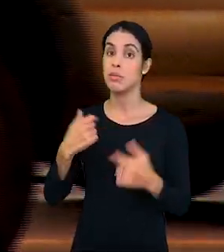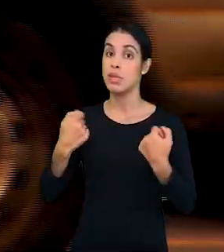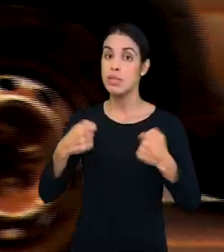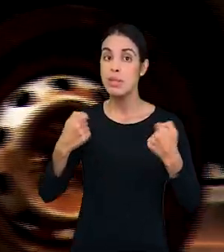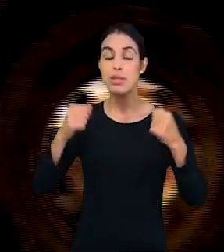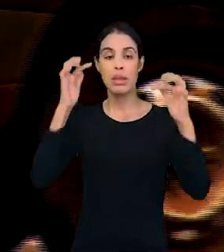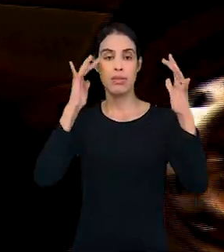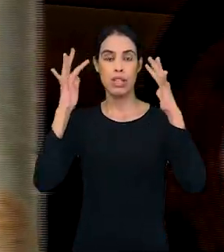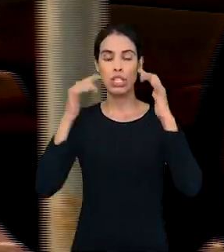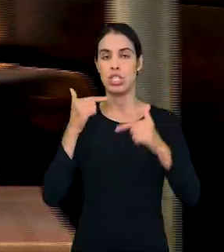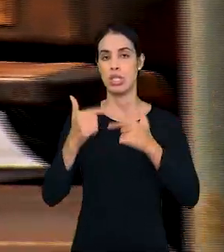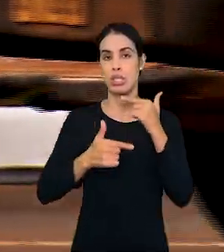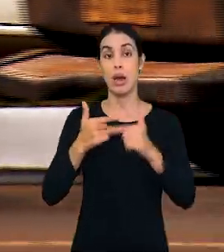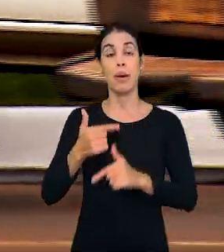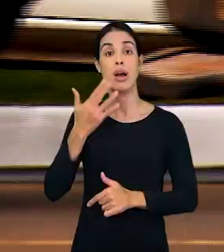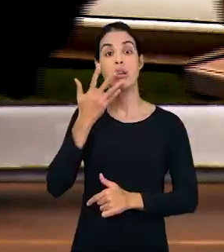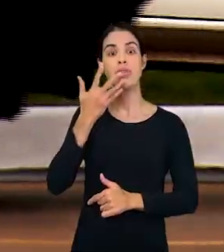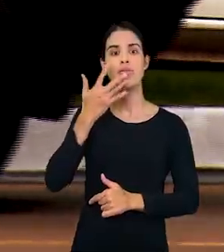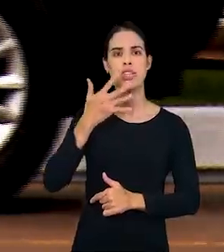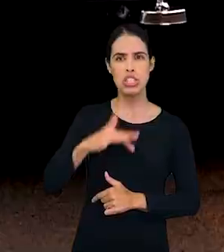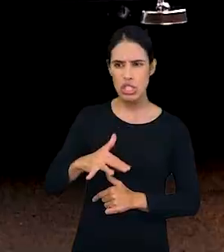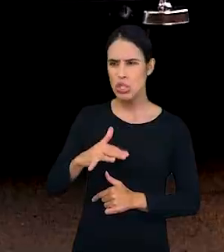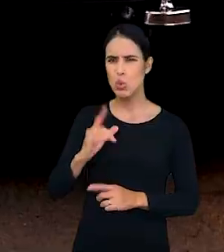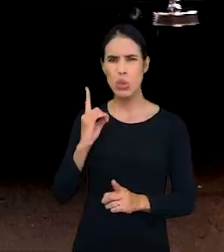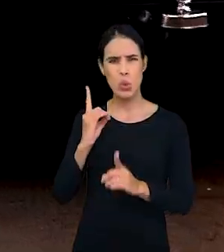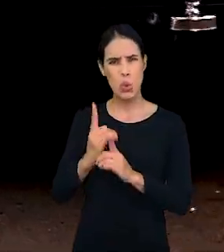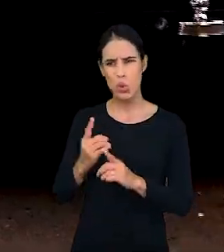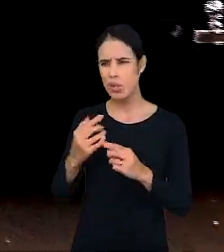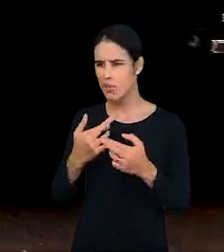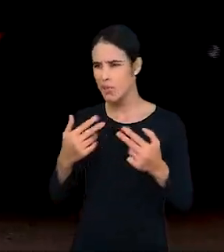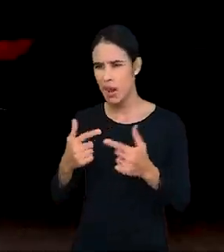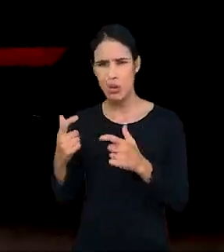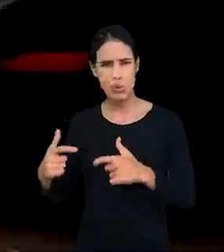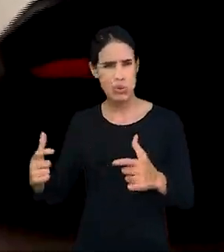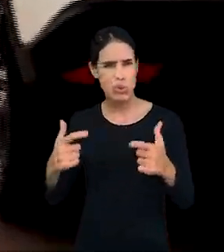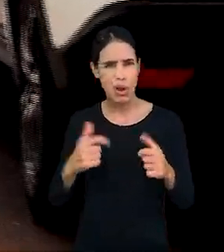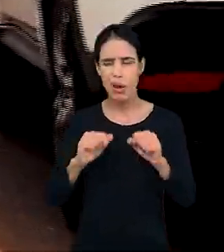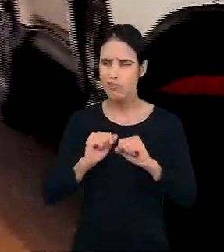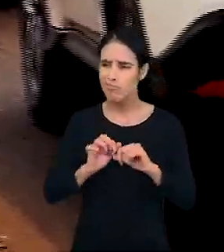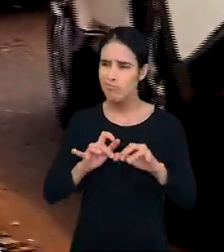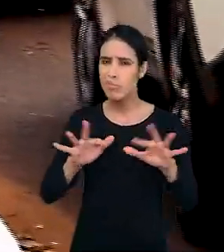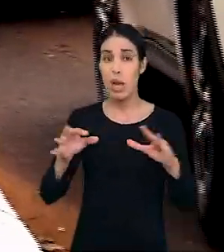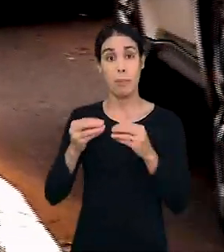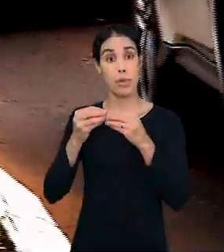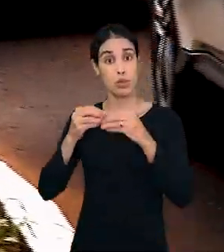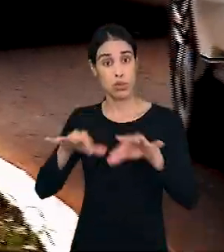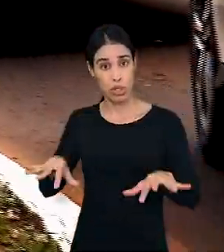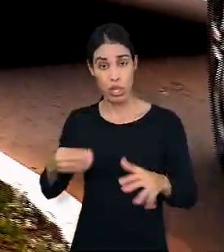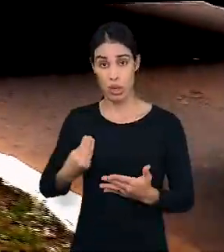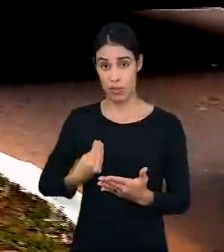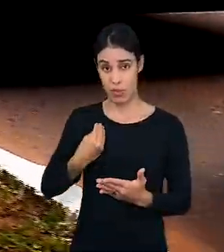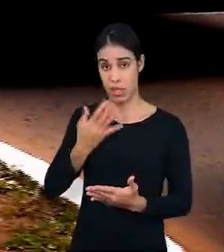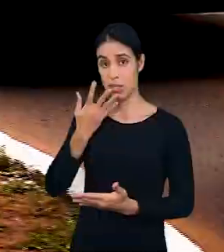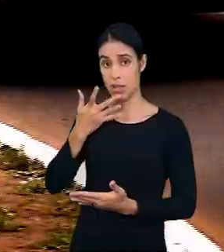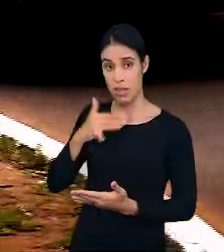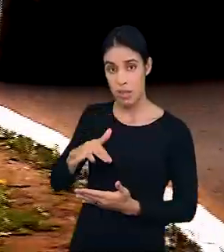que o trabalho infantil ele é nefasto, ele é prejudicial, não só para a criança,